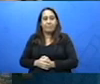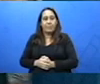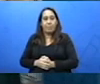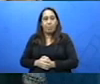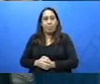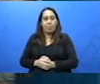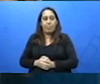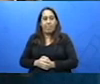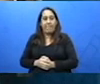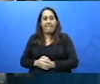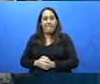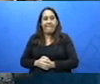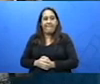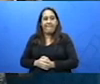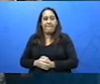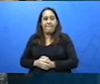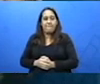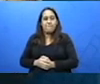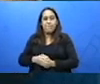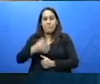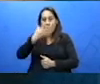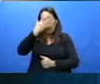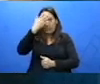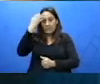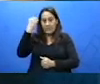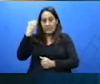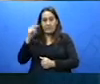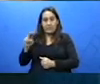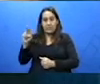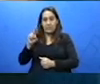infância. Olha aqui o N,